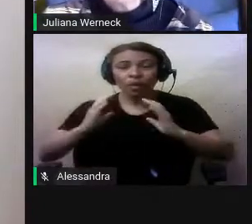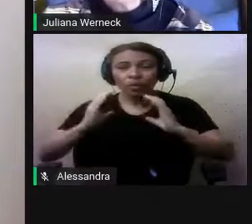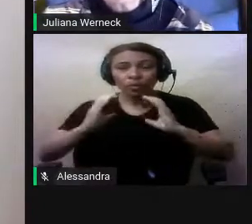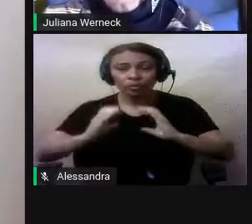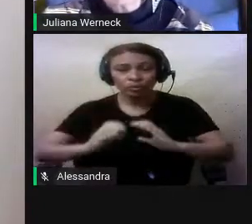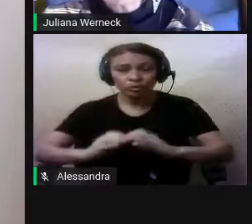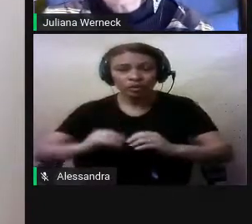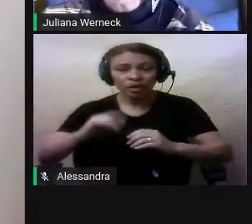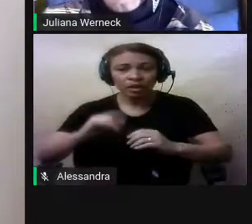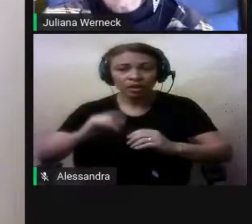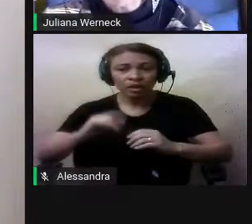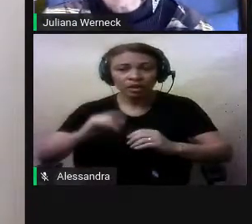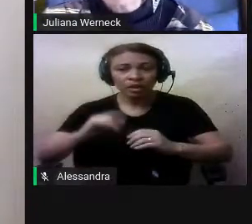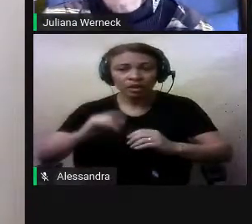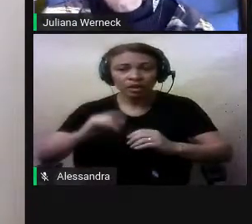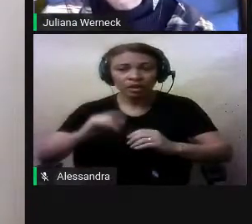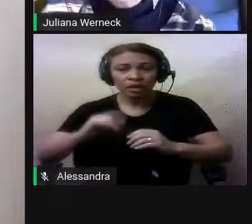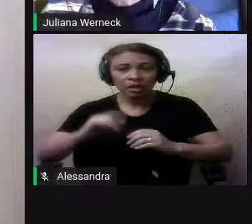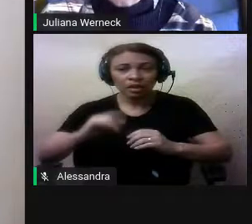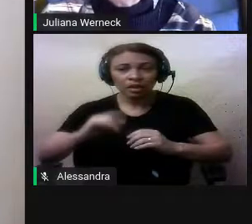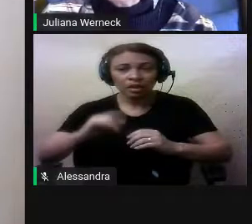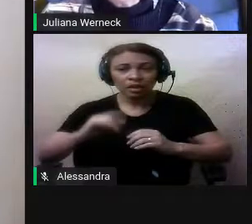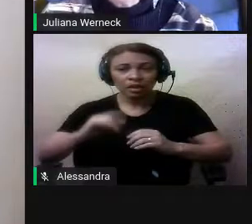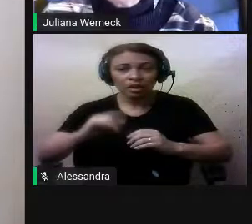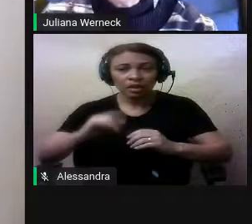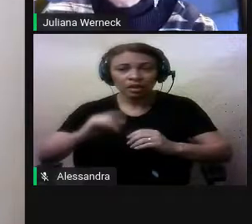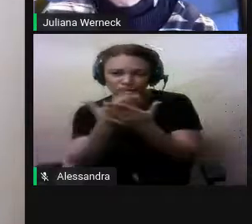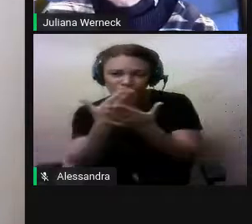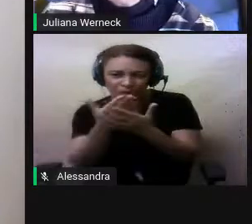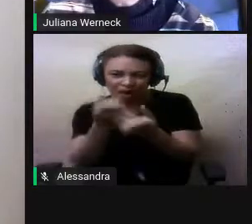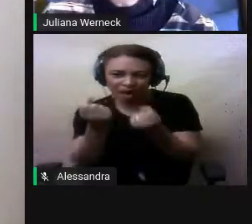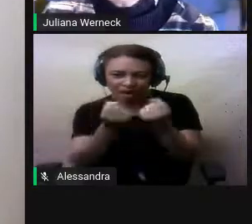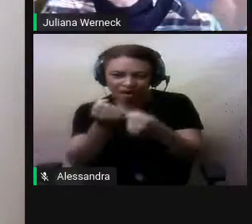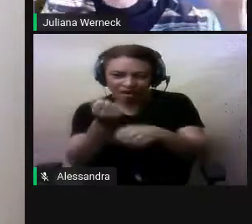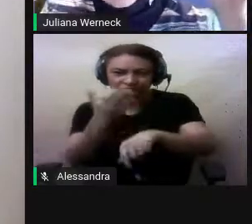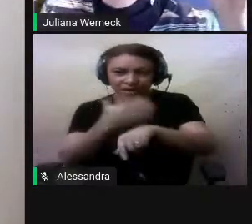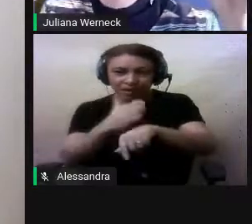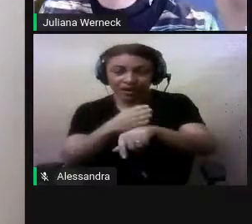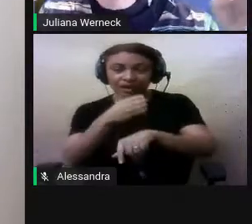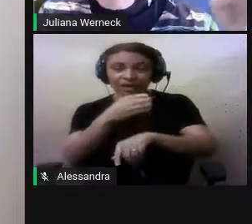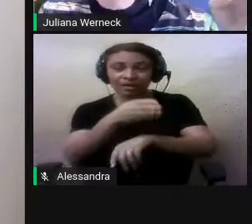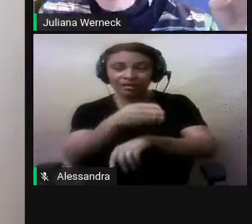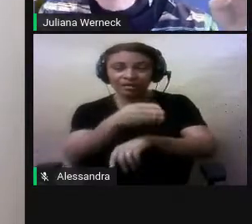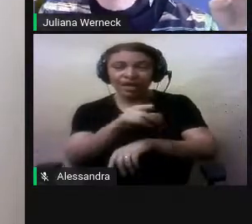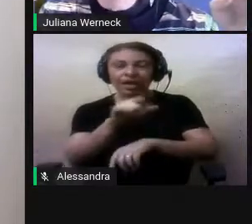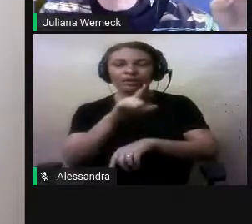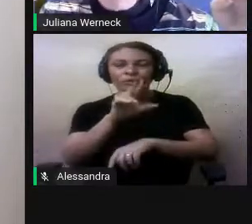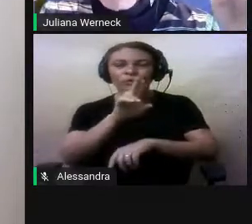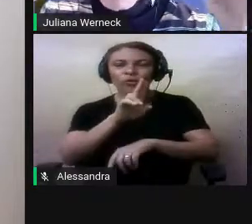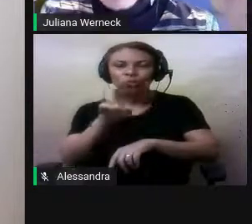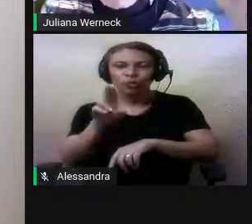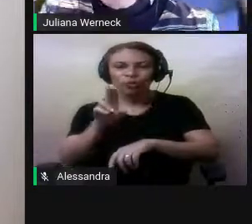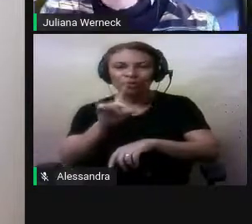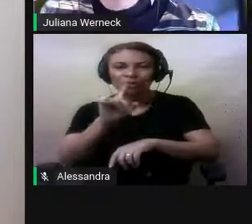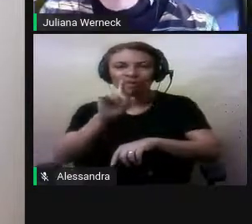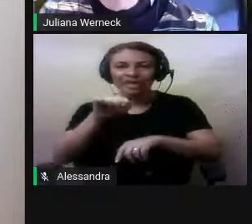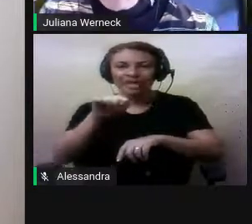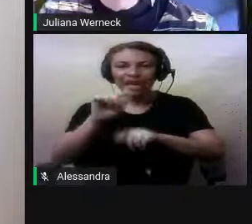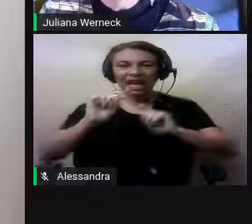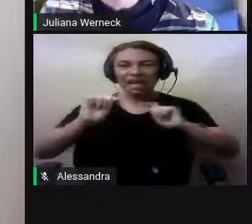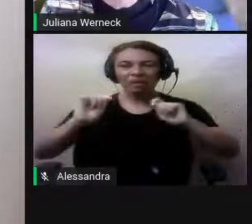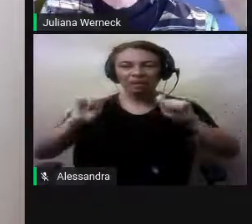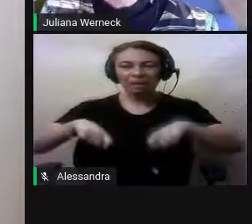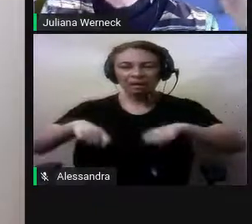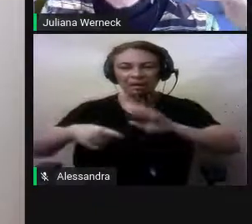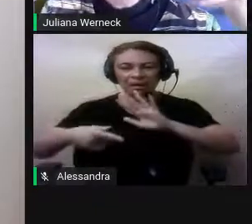da primeira moça, da primeira autoescola, que, né, então, a gente tem um nome para isso, né, que é o